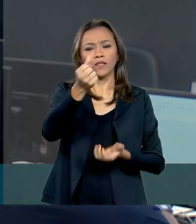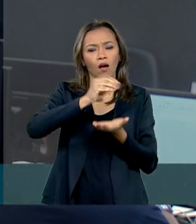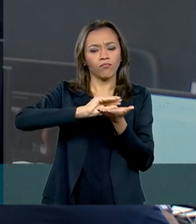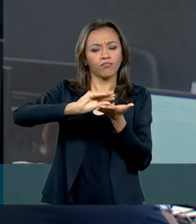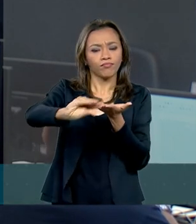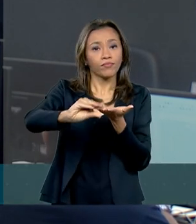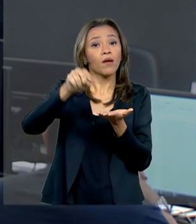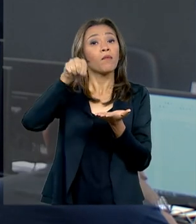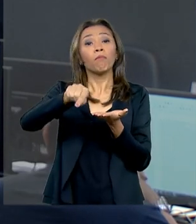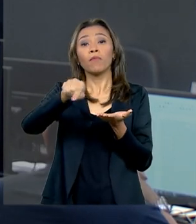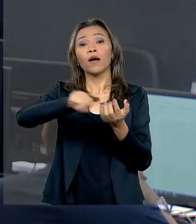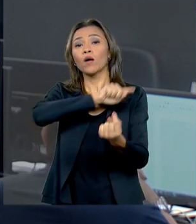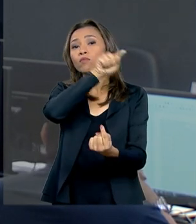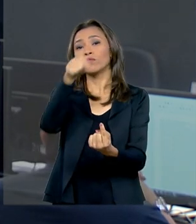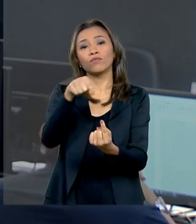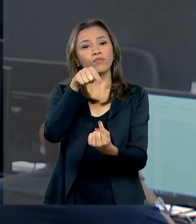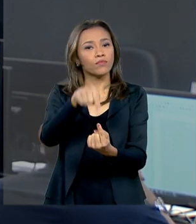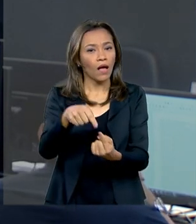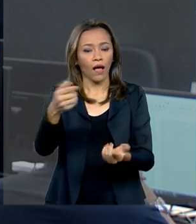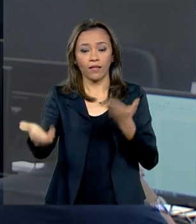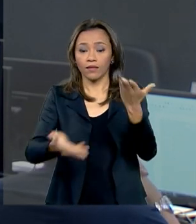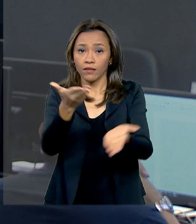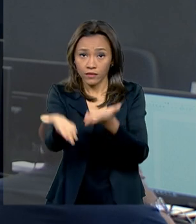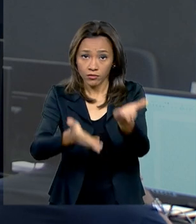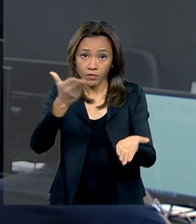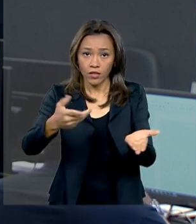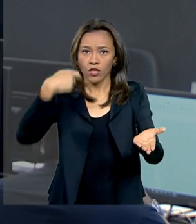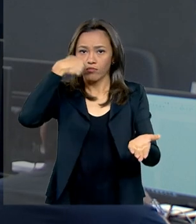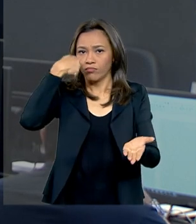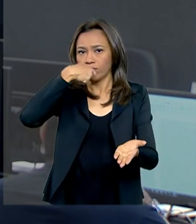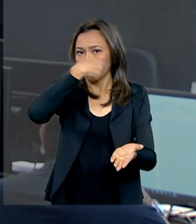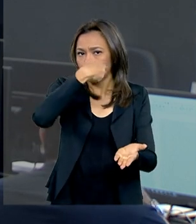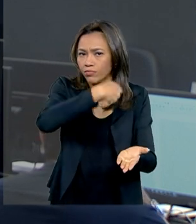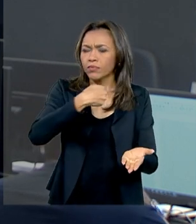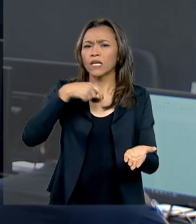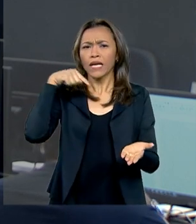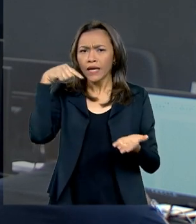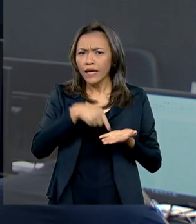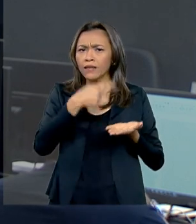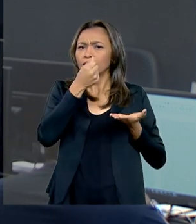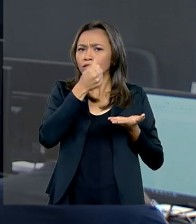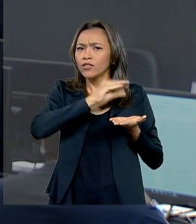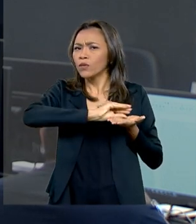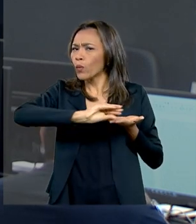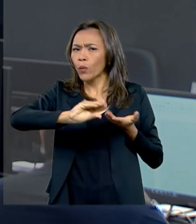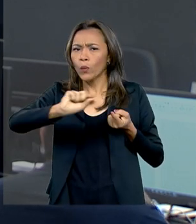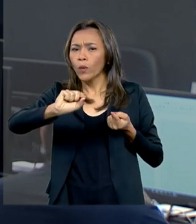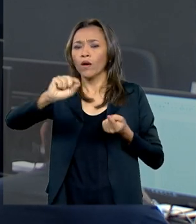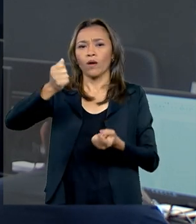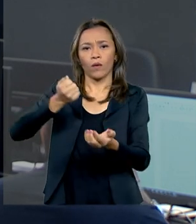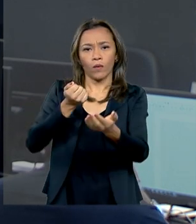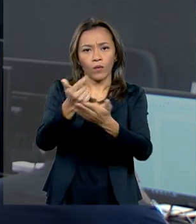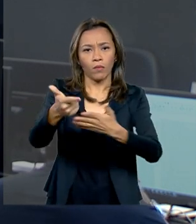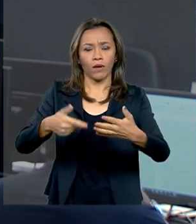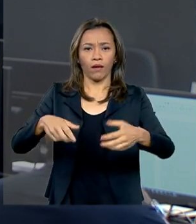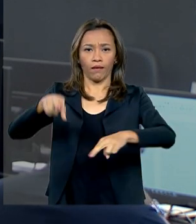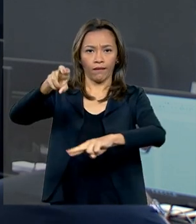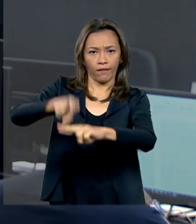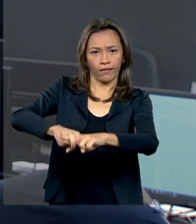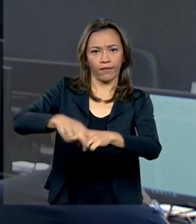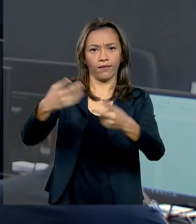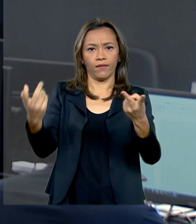odontológico no Sistema Único de Saúde. O recurso é destinado à aquisição de cadeiras odontológicas e outros